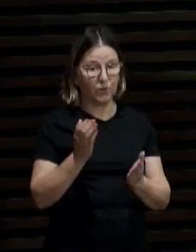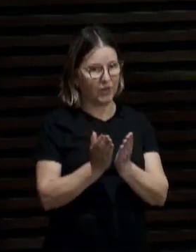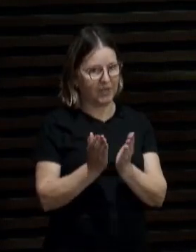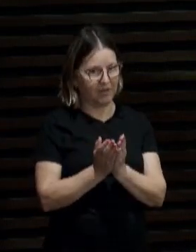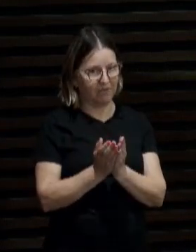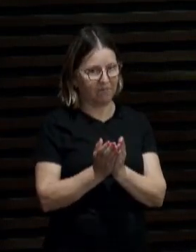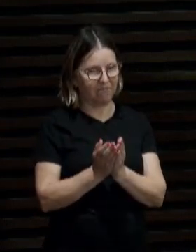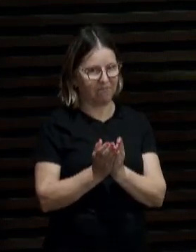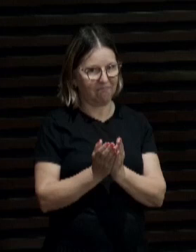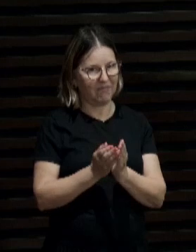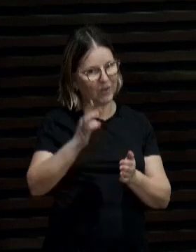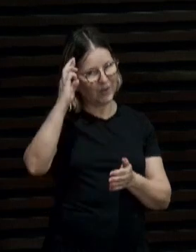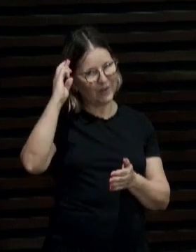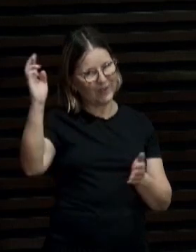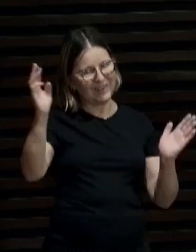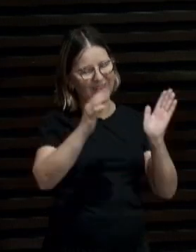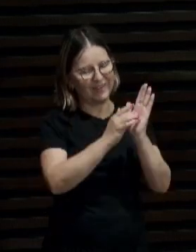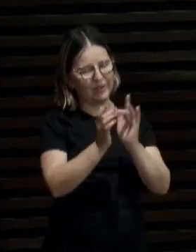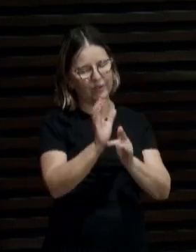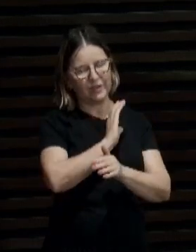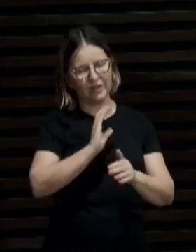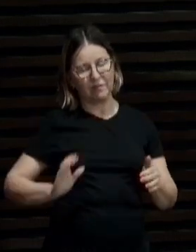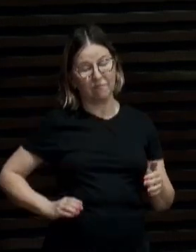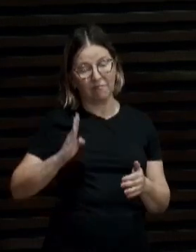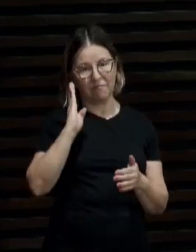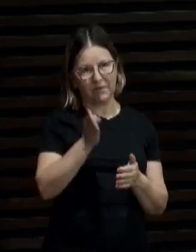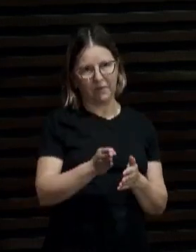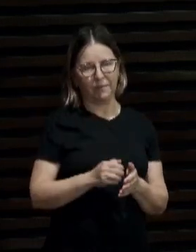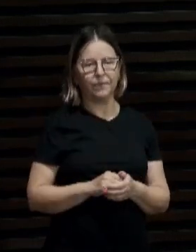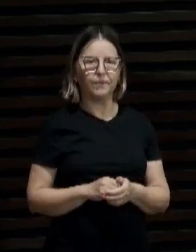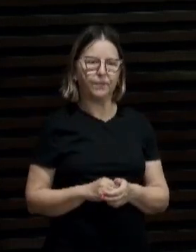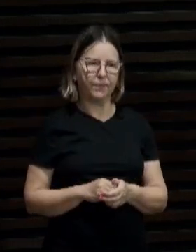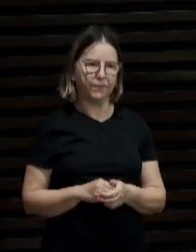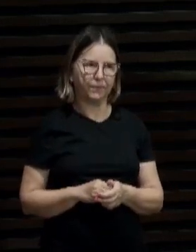a primazia, a centralidade dele. O seu relacionamento com os irmãos,